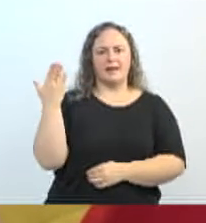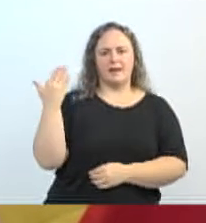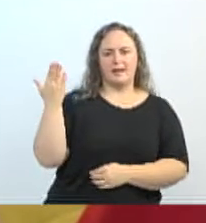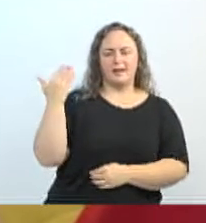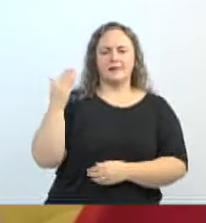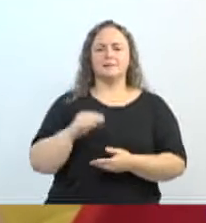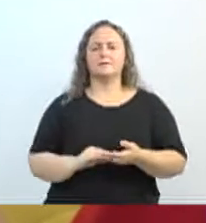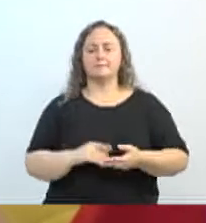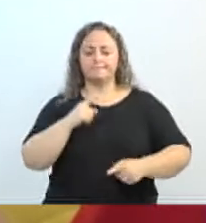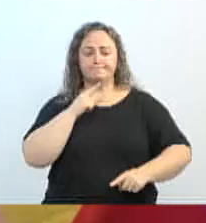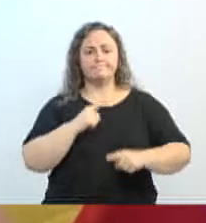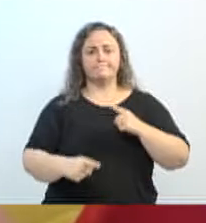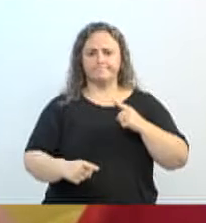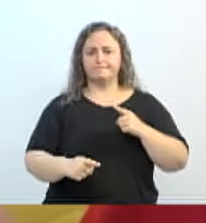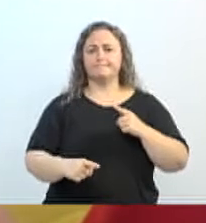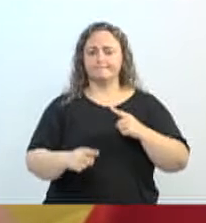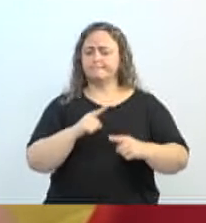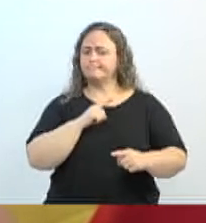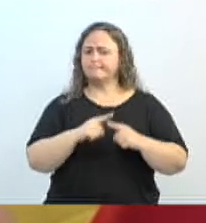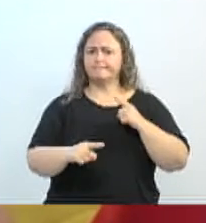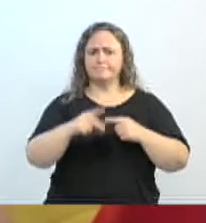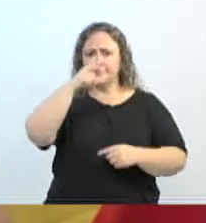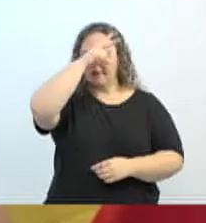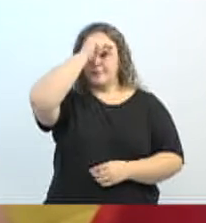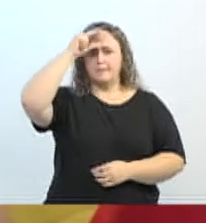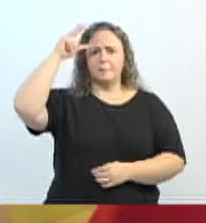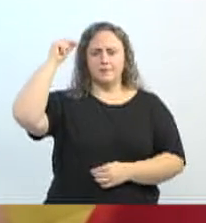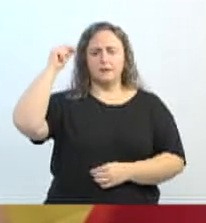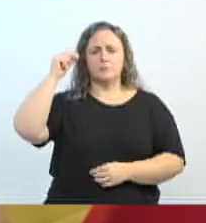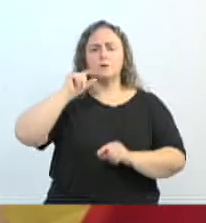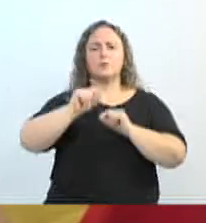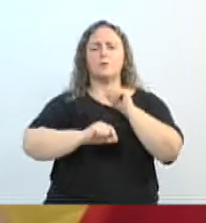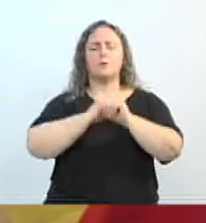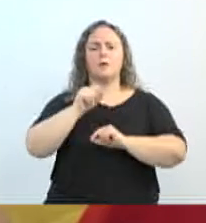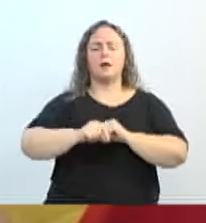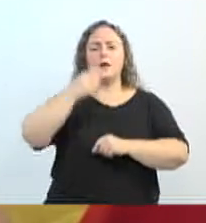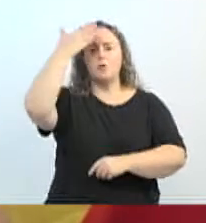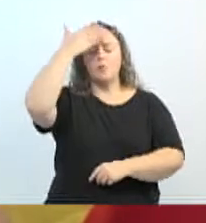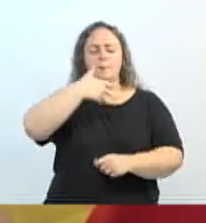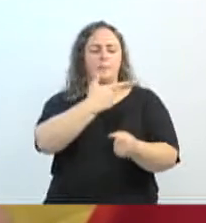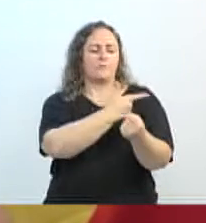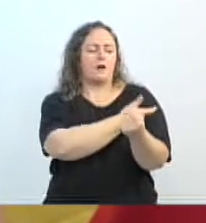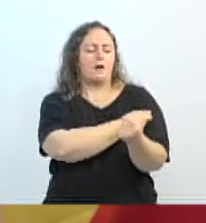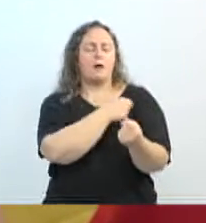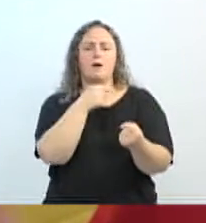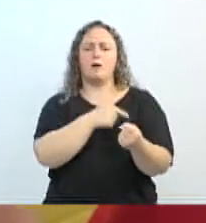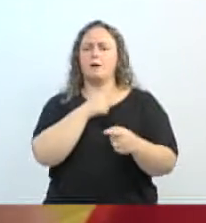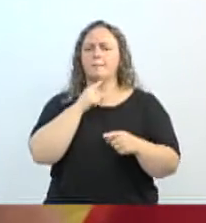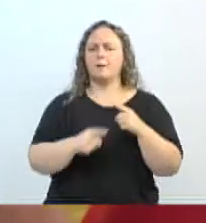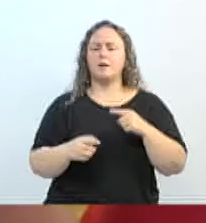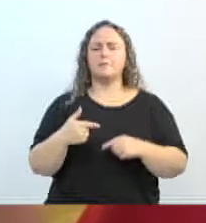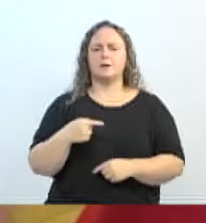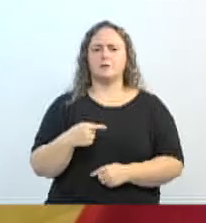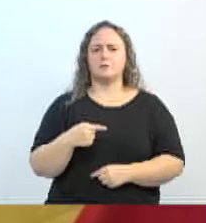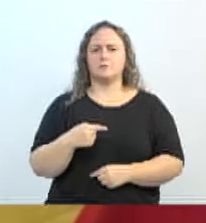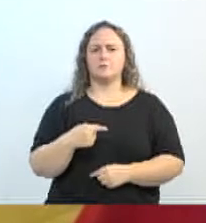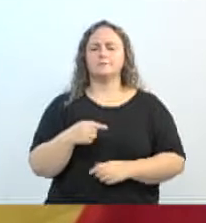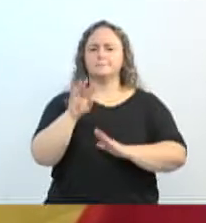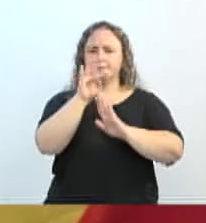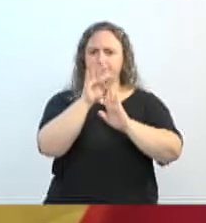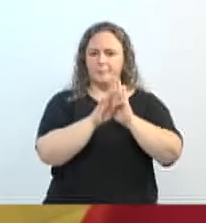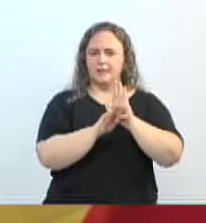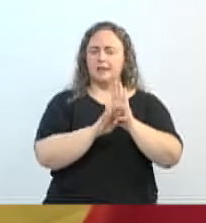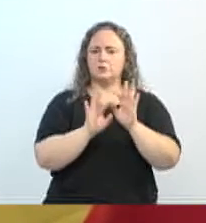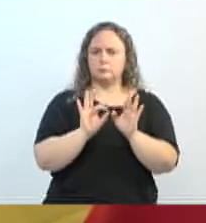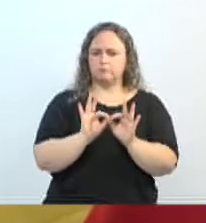a proibição à Prefeitura de exigir comprovante de vacinação em Blumenau. Na verdade, o texto que a gente apresentou ele é um pouco amplo,